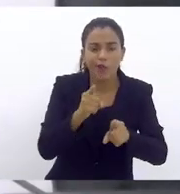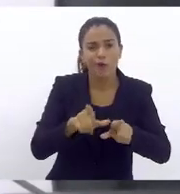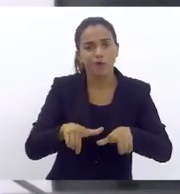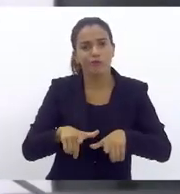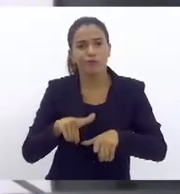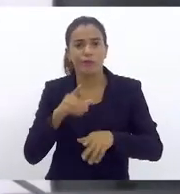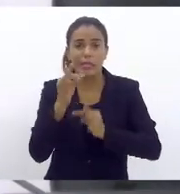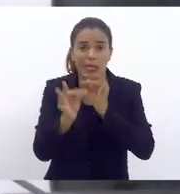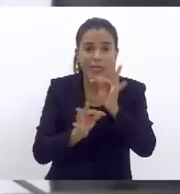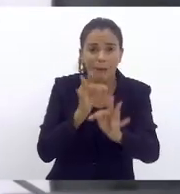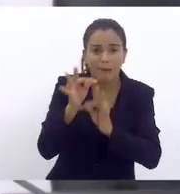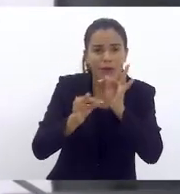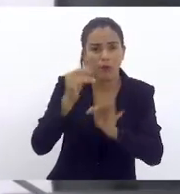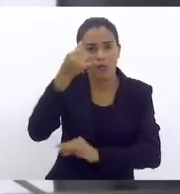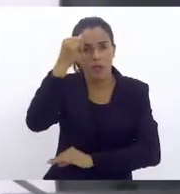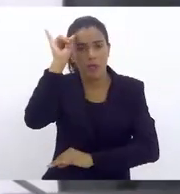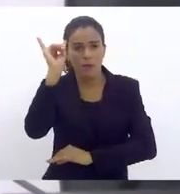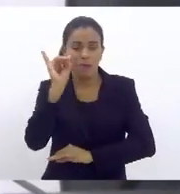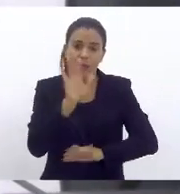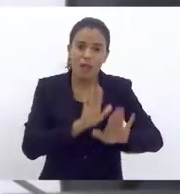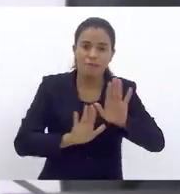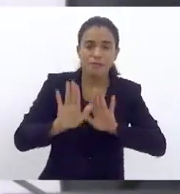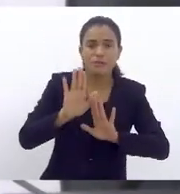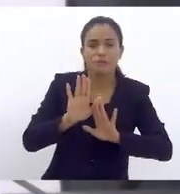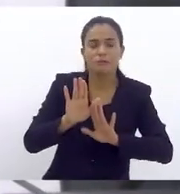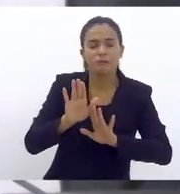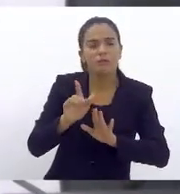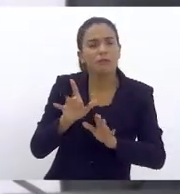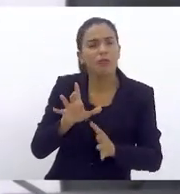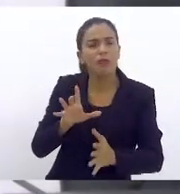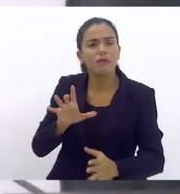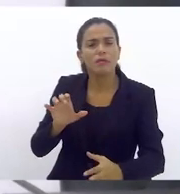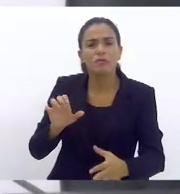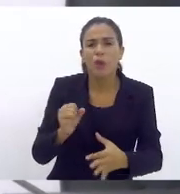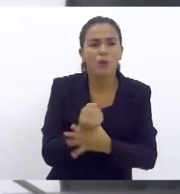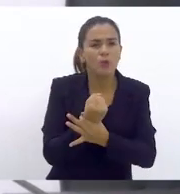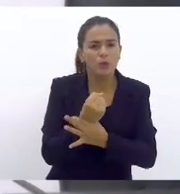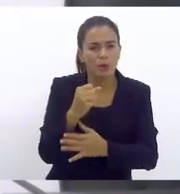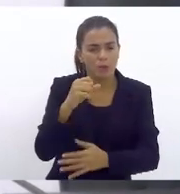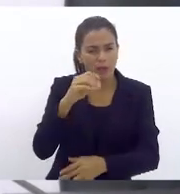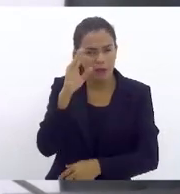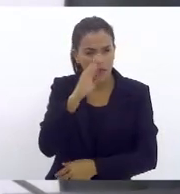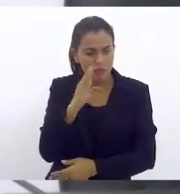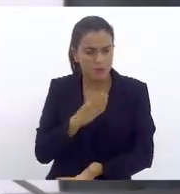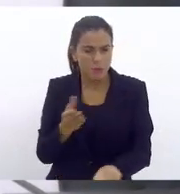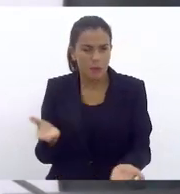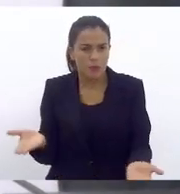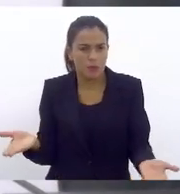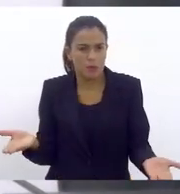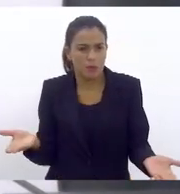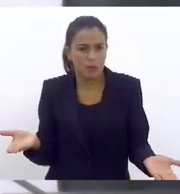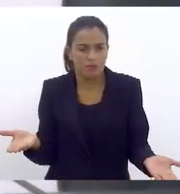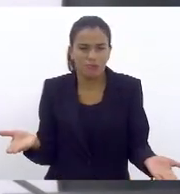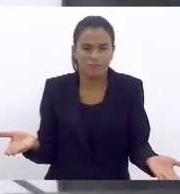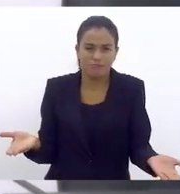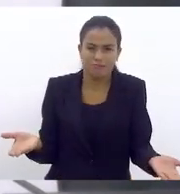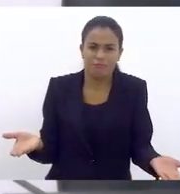promoção sejam dominadas no país então é